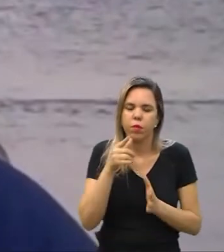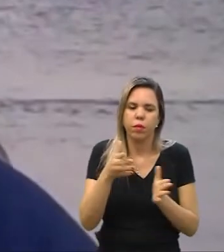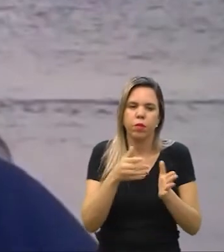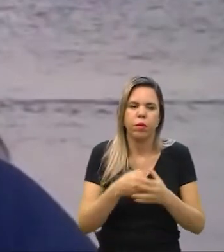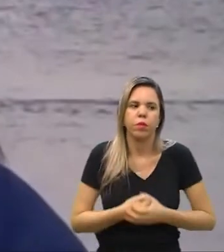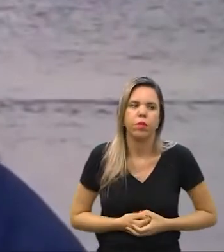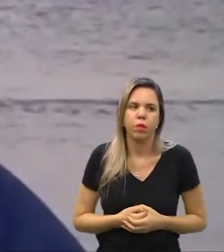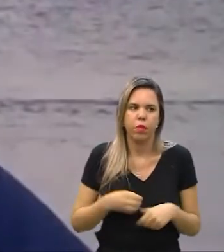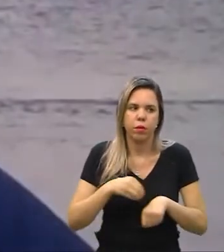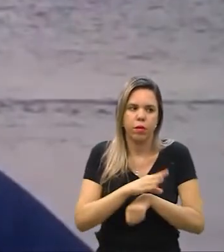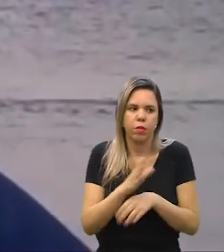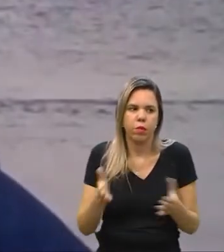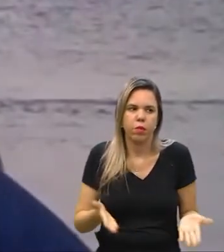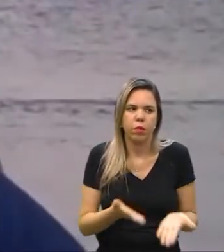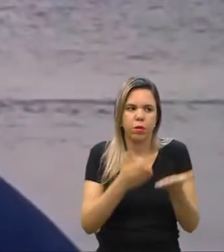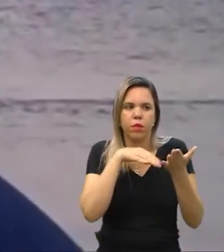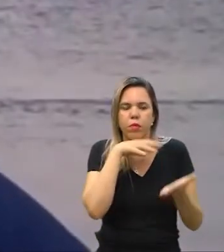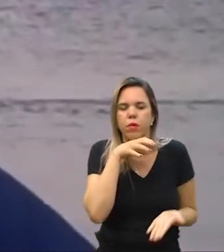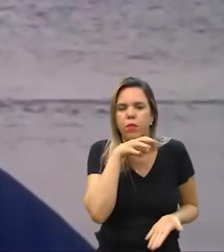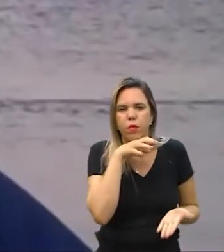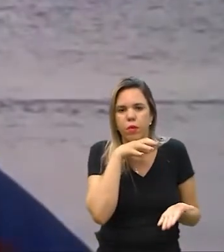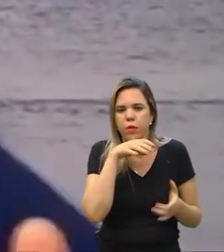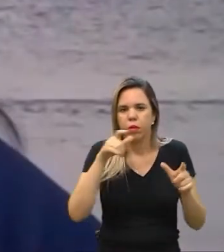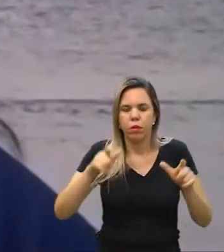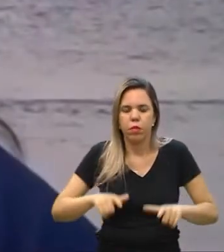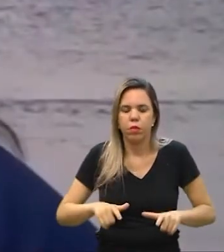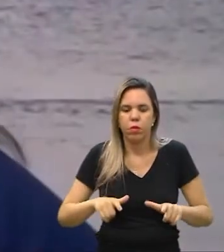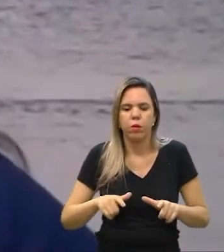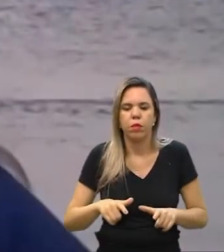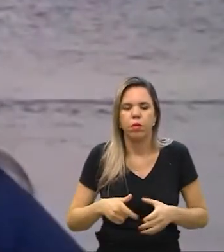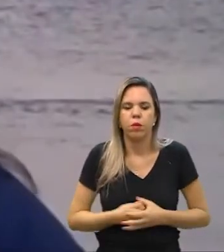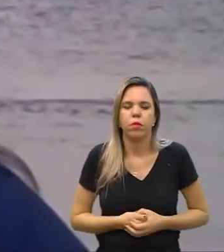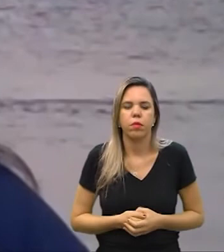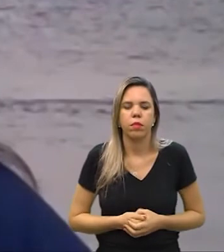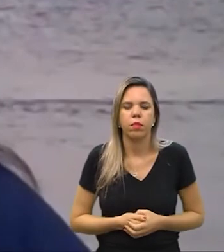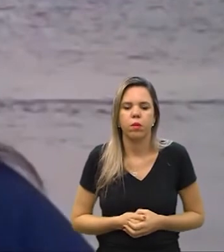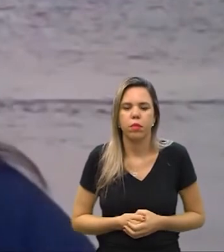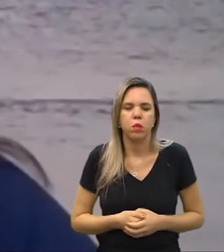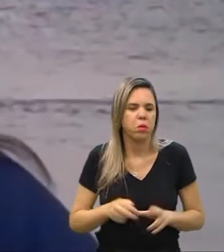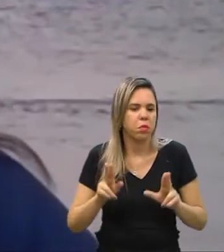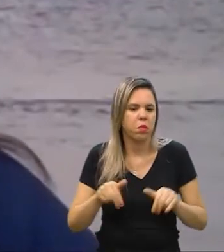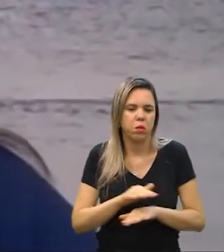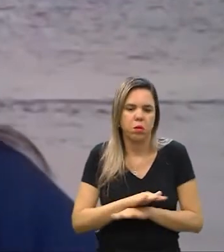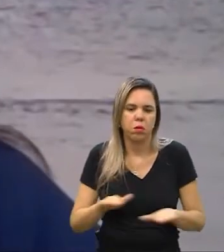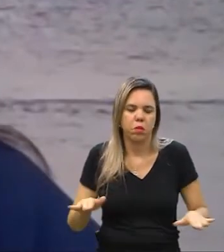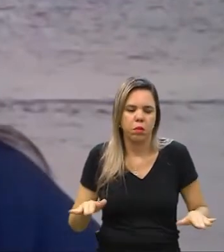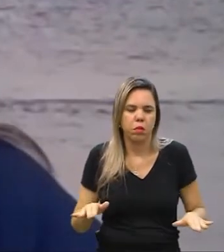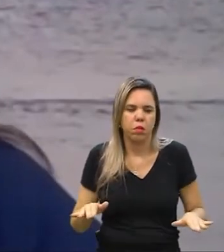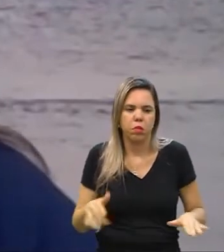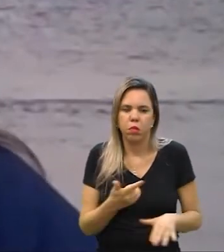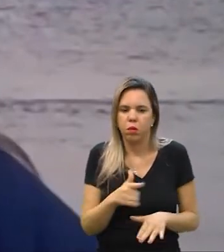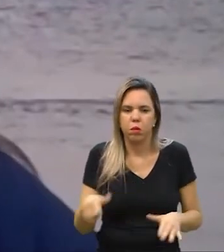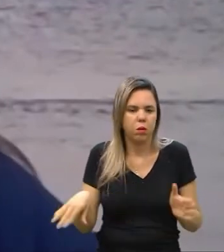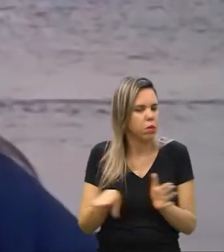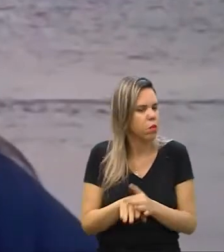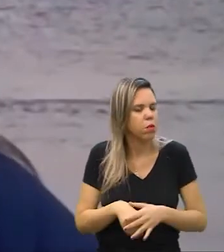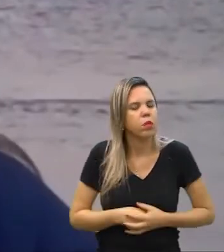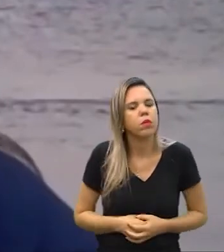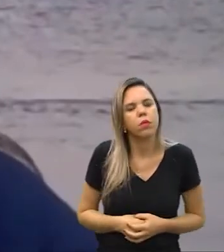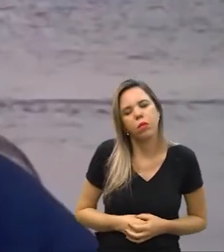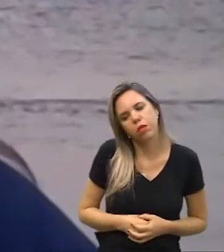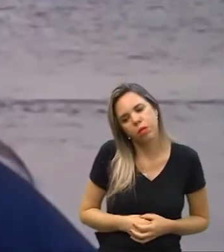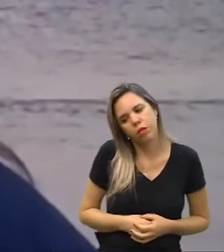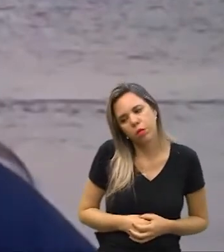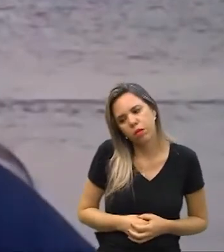correntes, e trazer esse animal para um lugar que ele nunca tinha chegado,